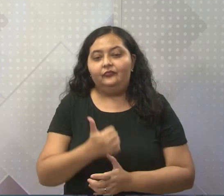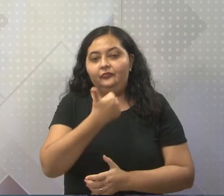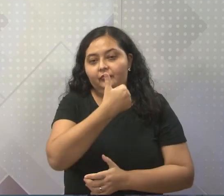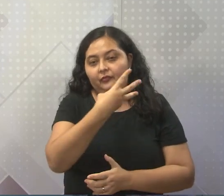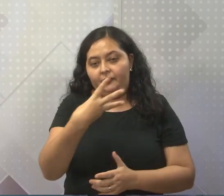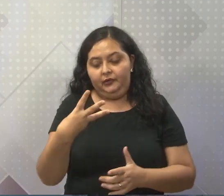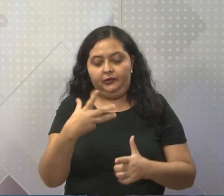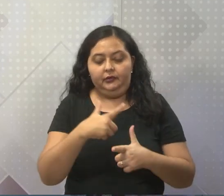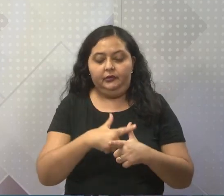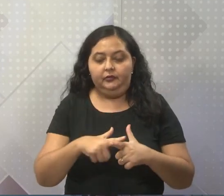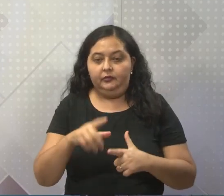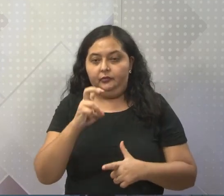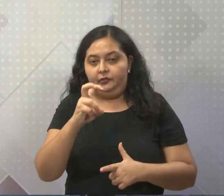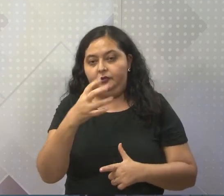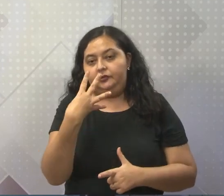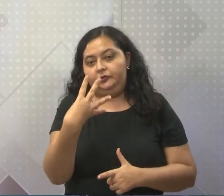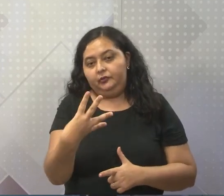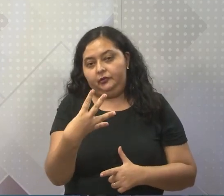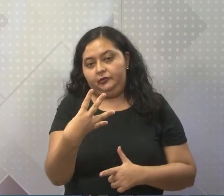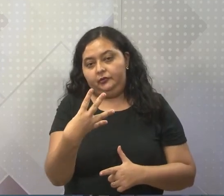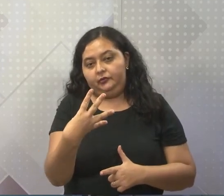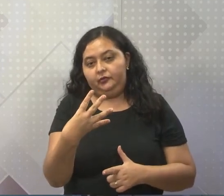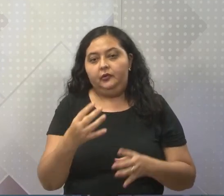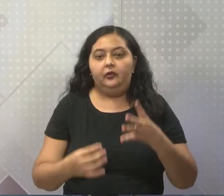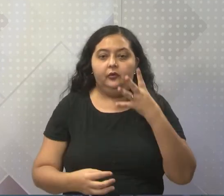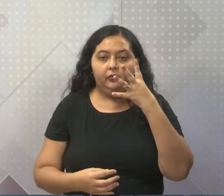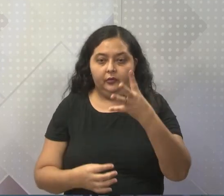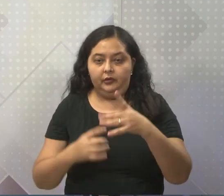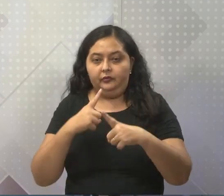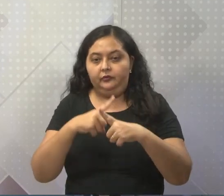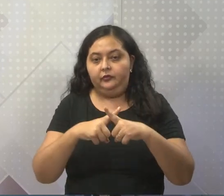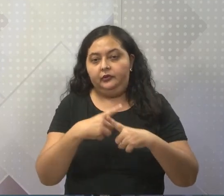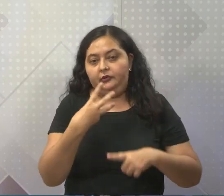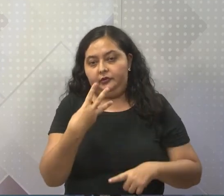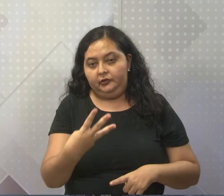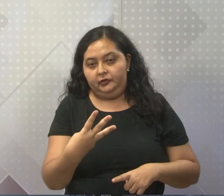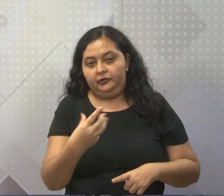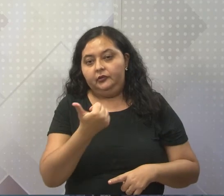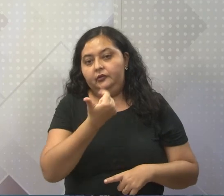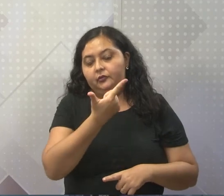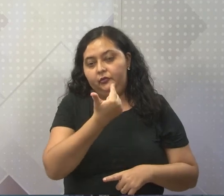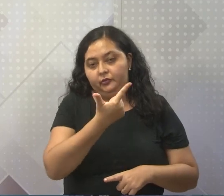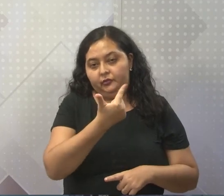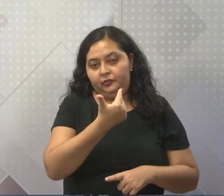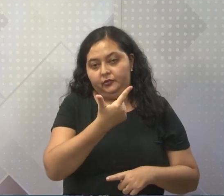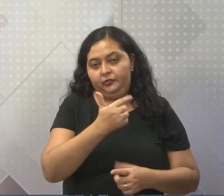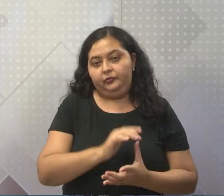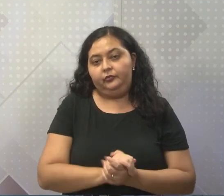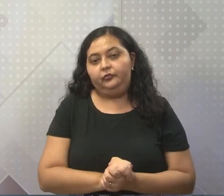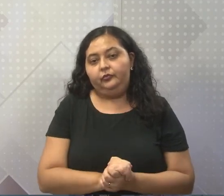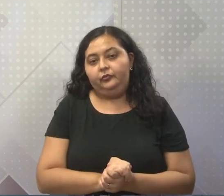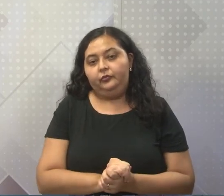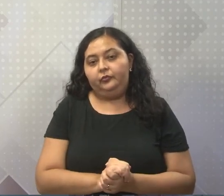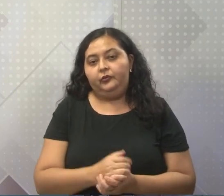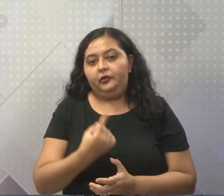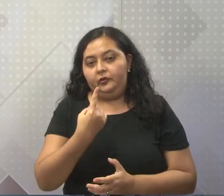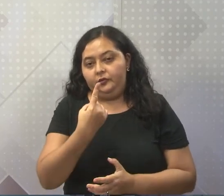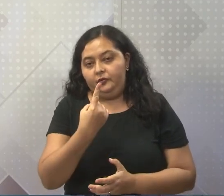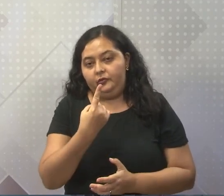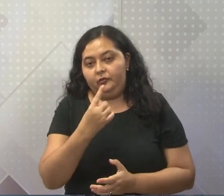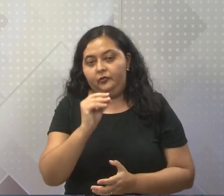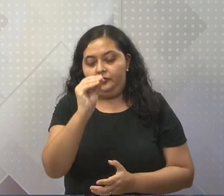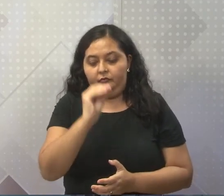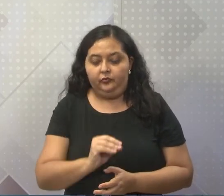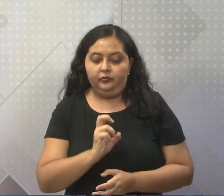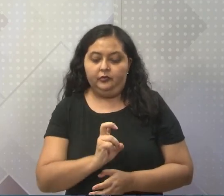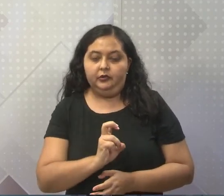por 5? 4. 4 vezes 3? 12. Sobrou 1. Desceu